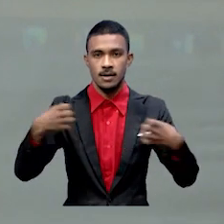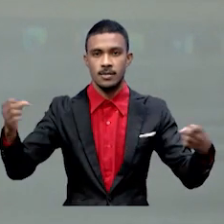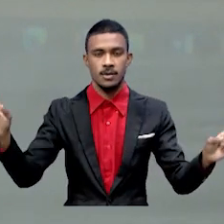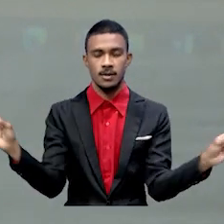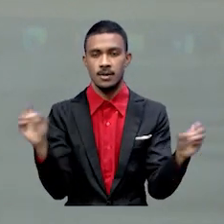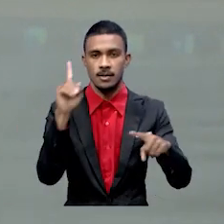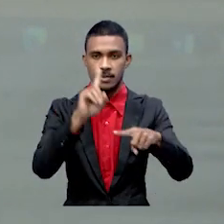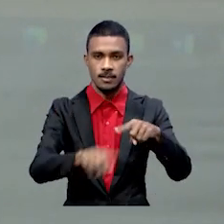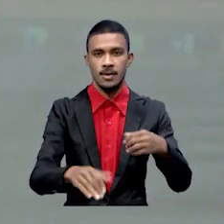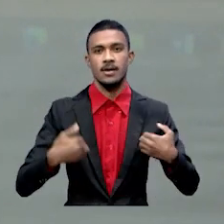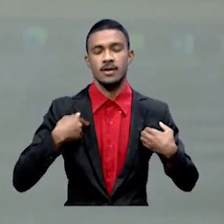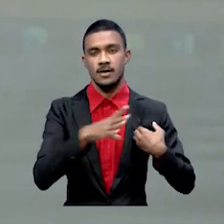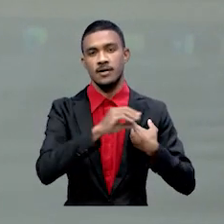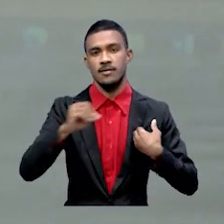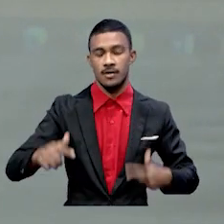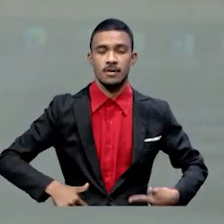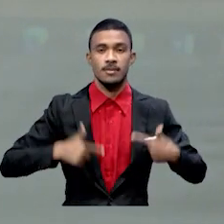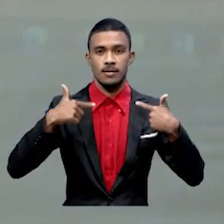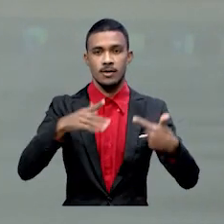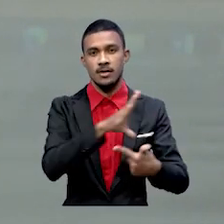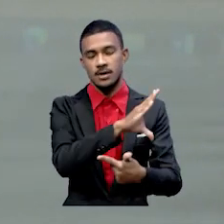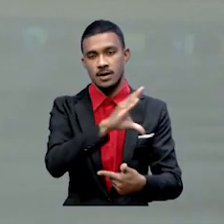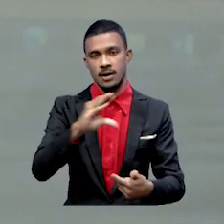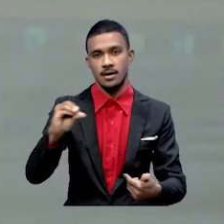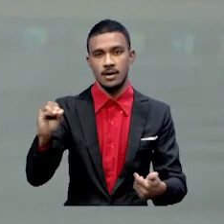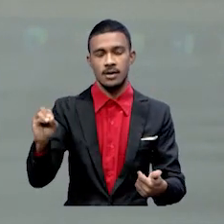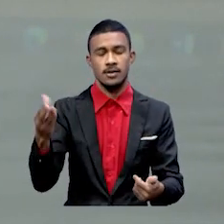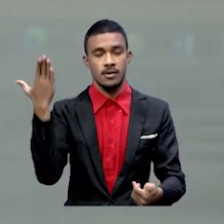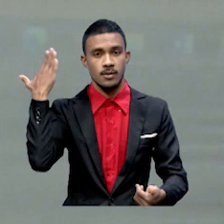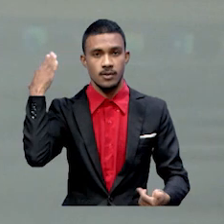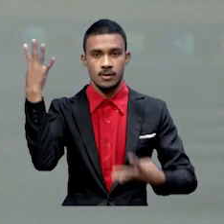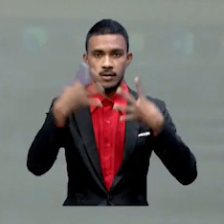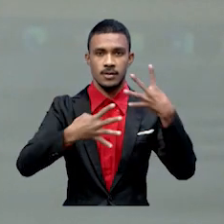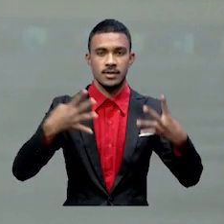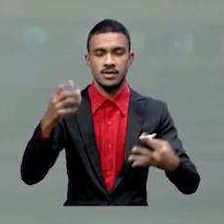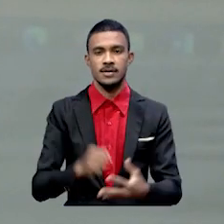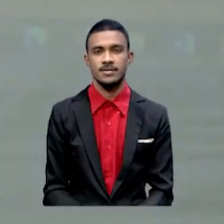entanto, viver alienado destas crises.